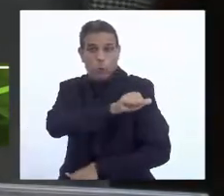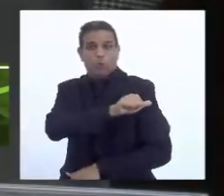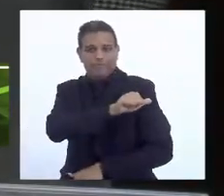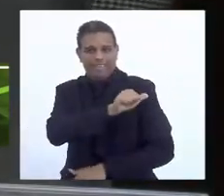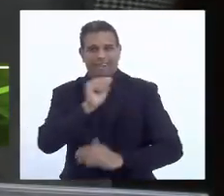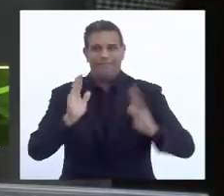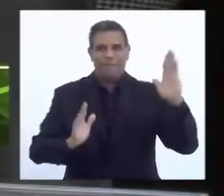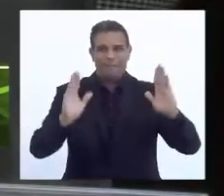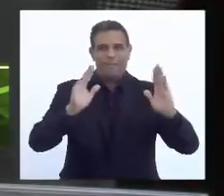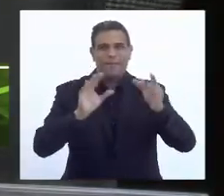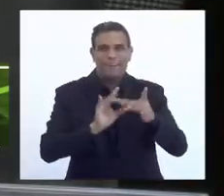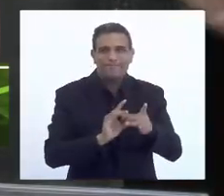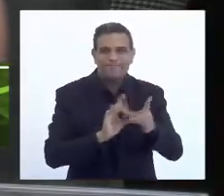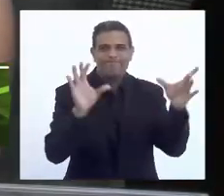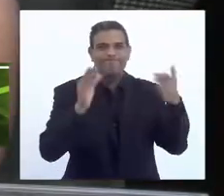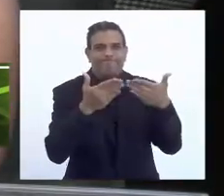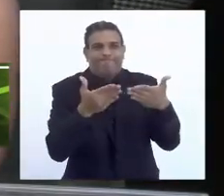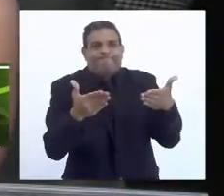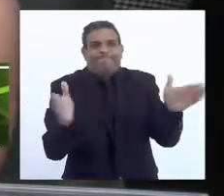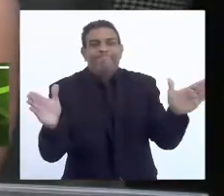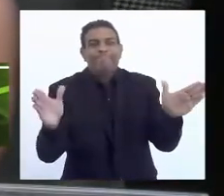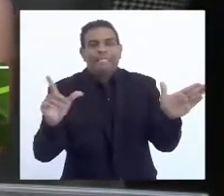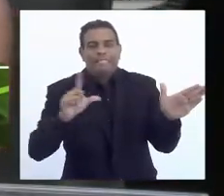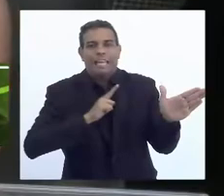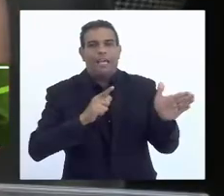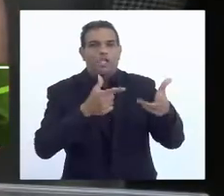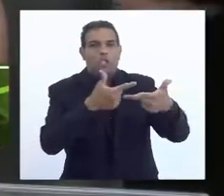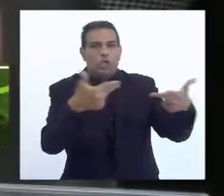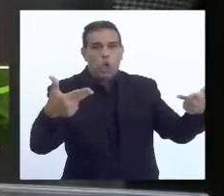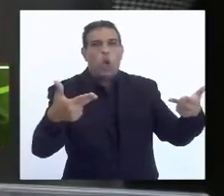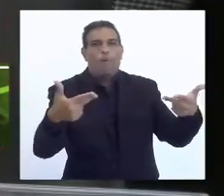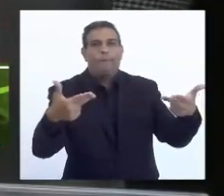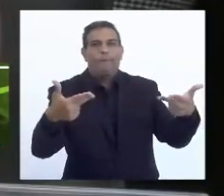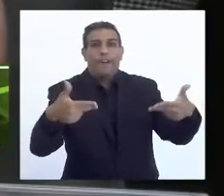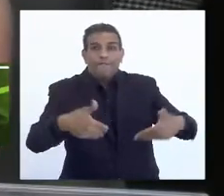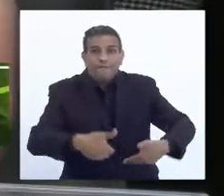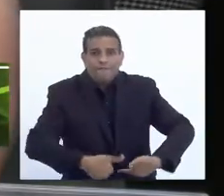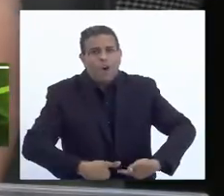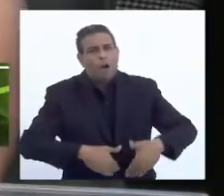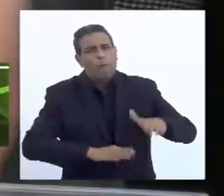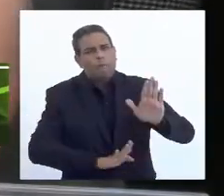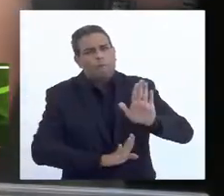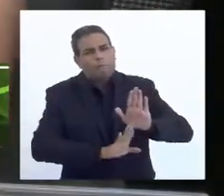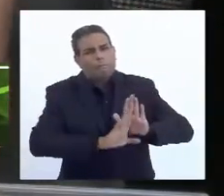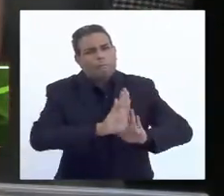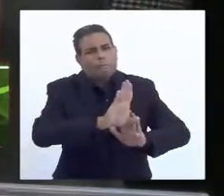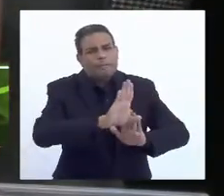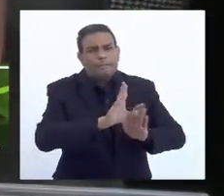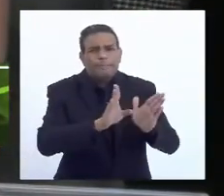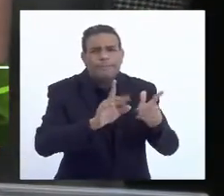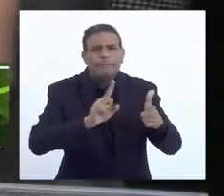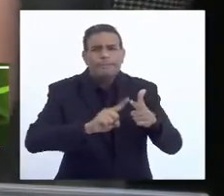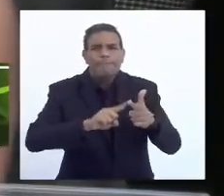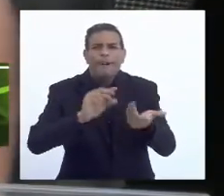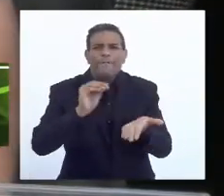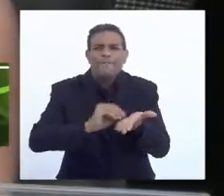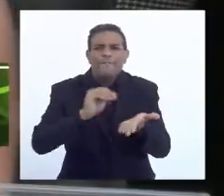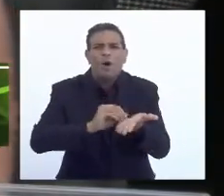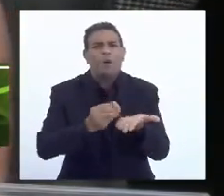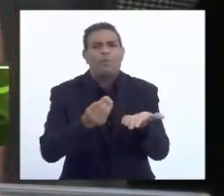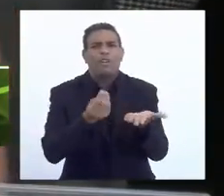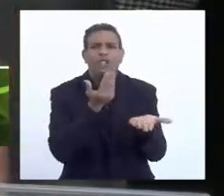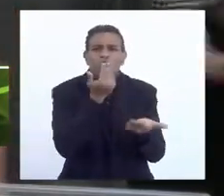de reabertura e tem bastante demanda, tem fome crescendo no país, tem falta de